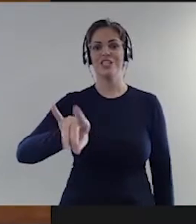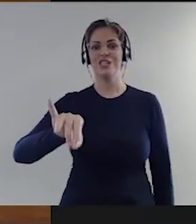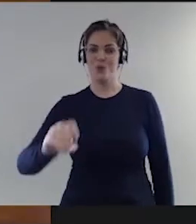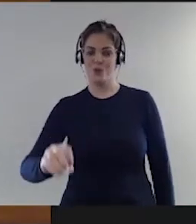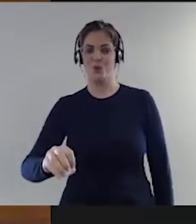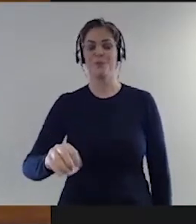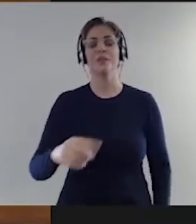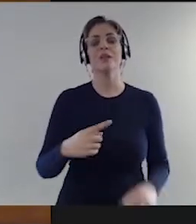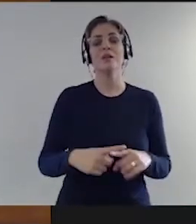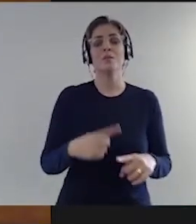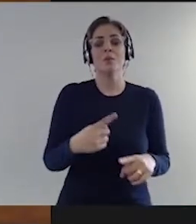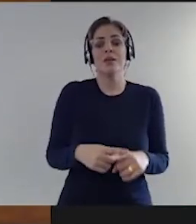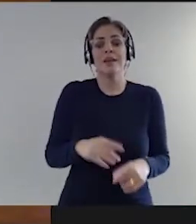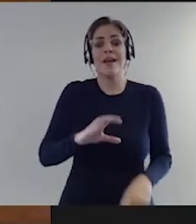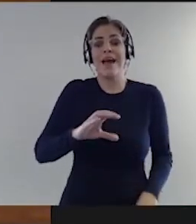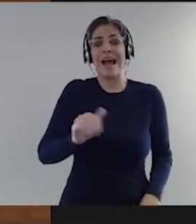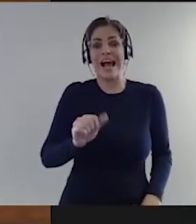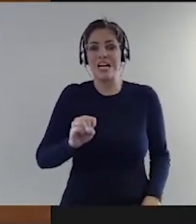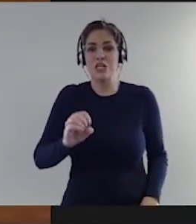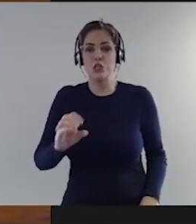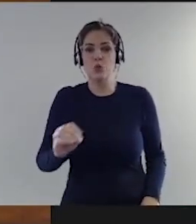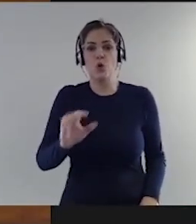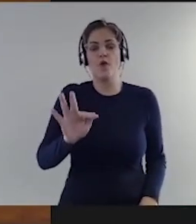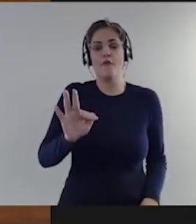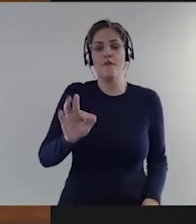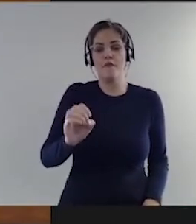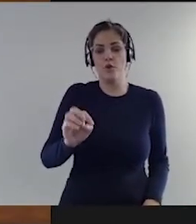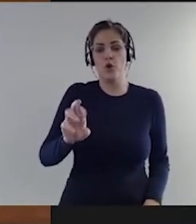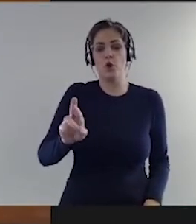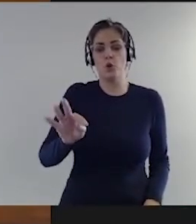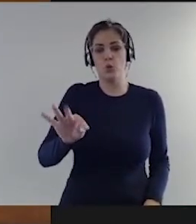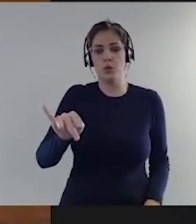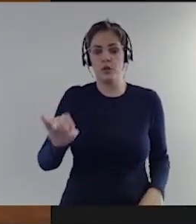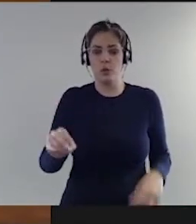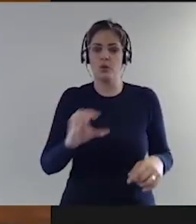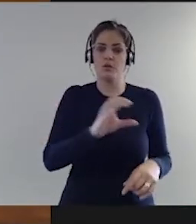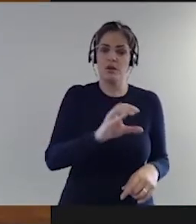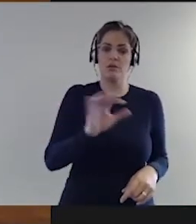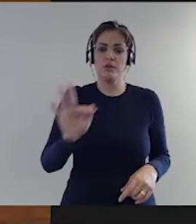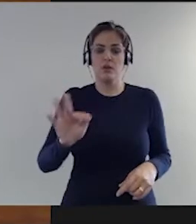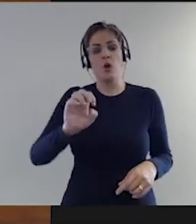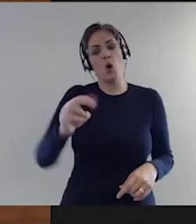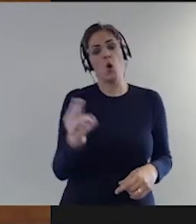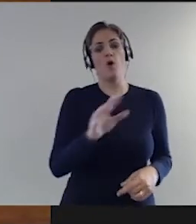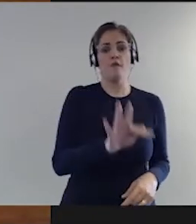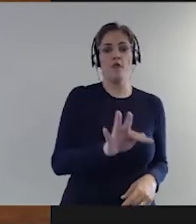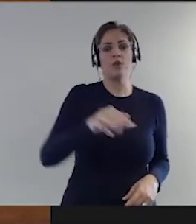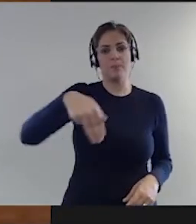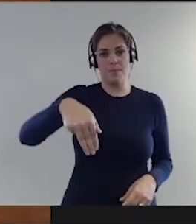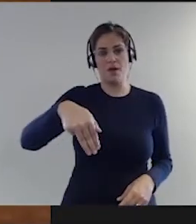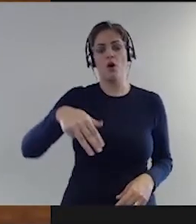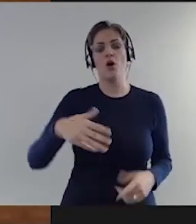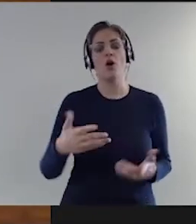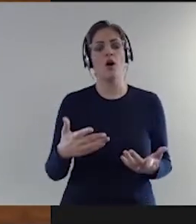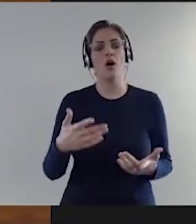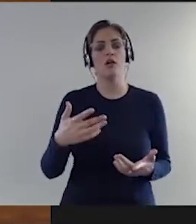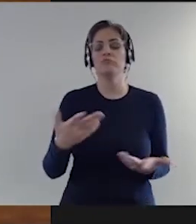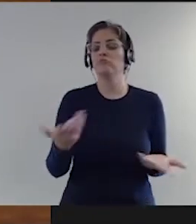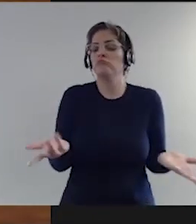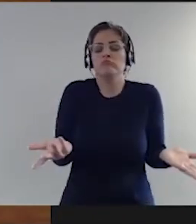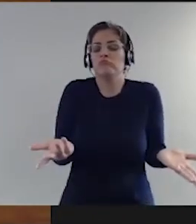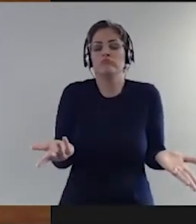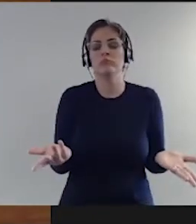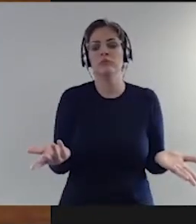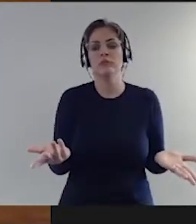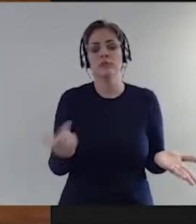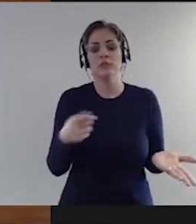maior, sozinho, não integra suporte fático nenhum. O caso fortuito ou força maior, quando